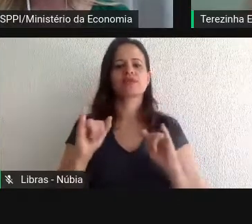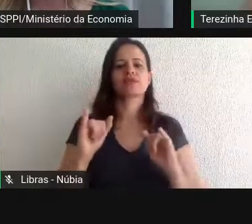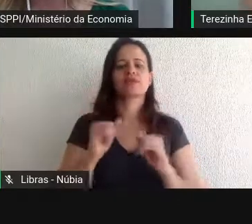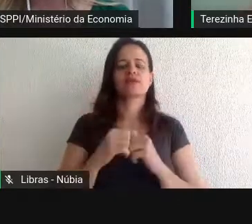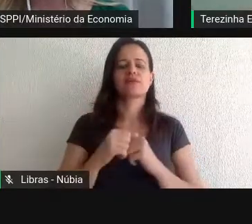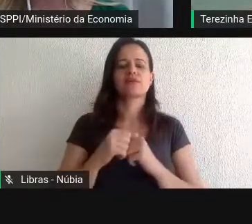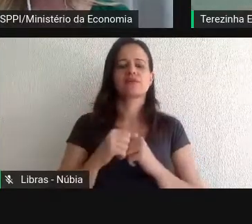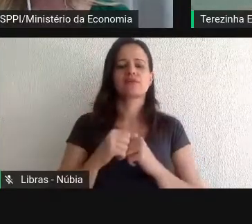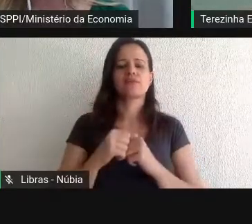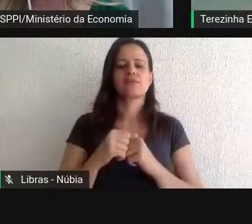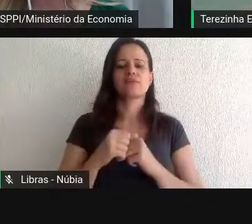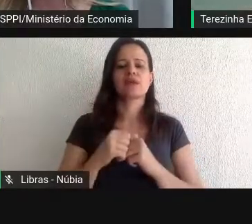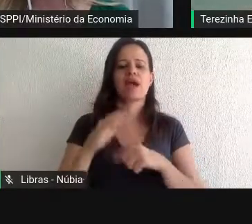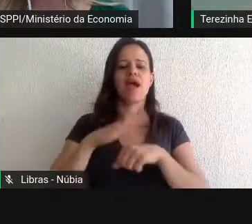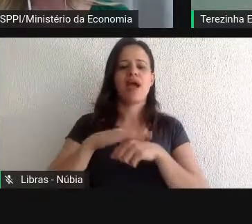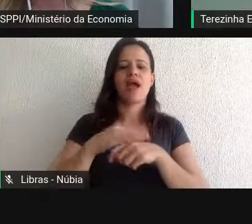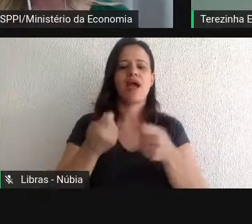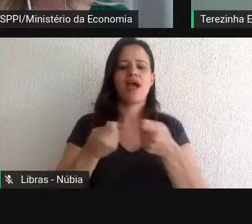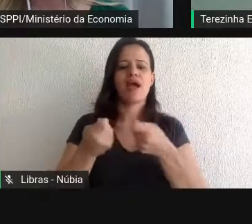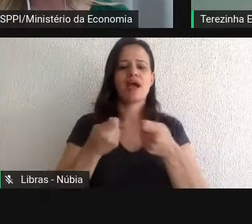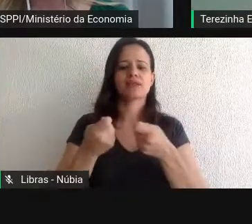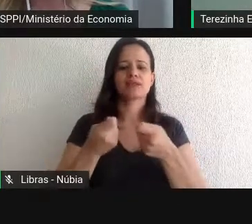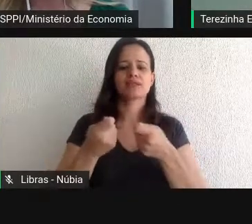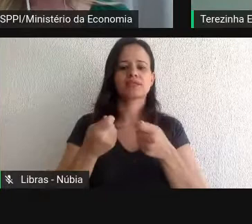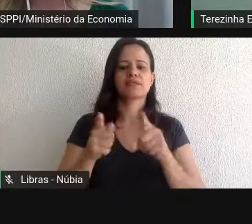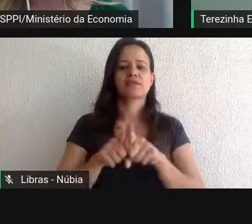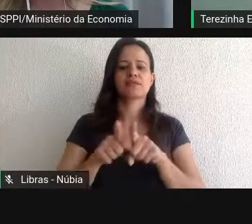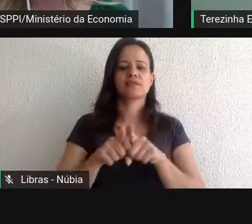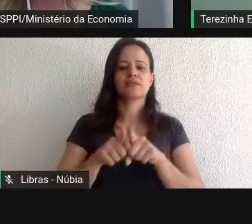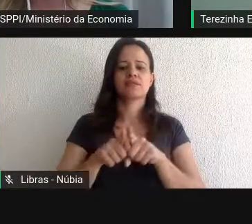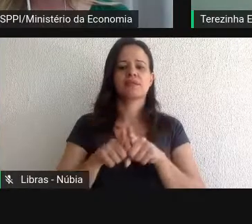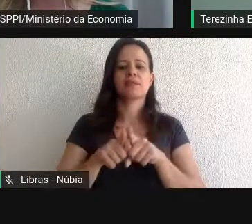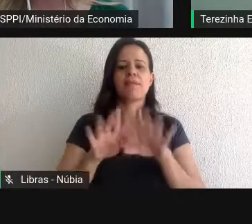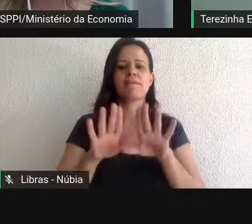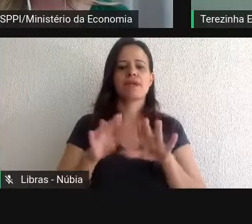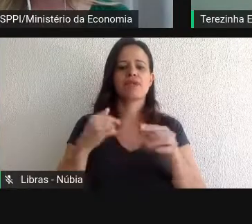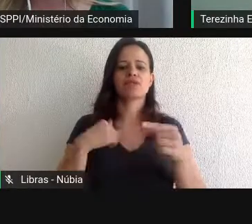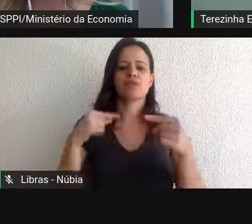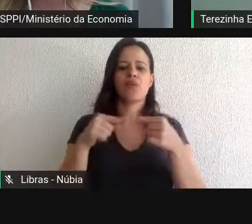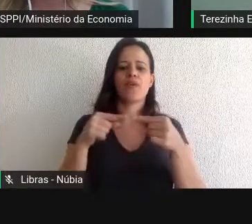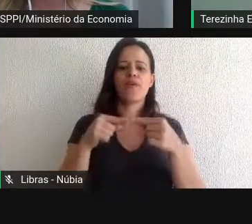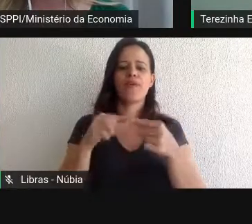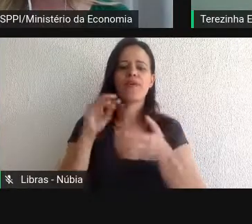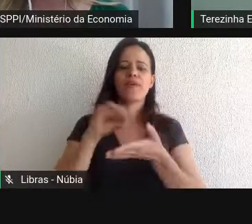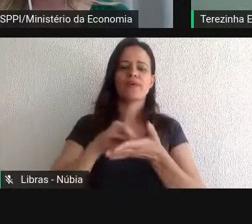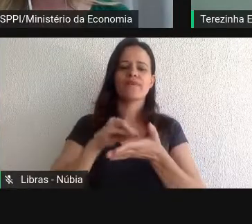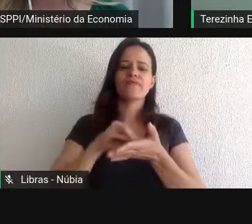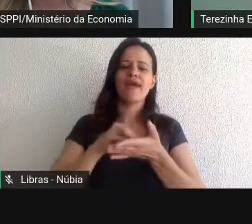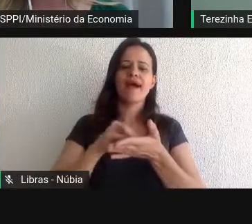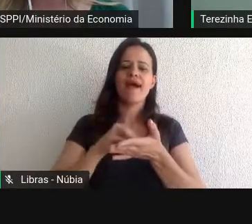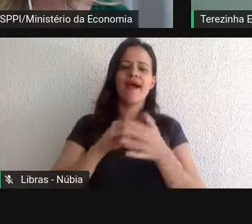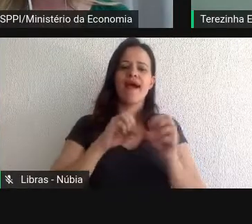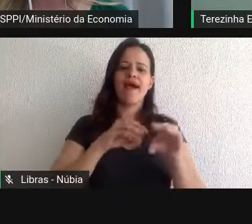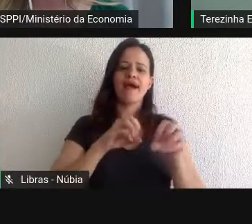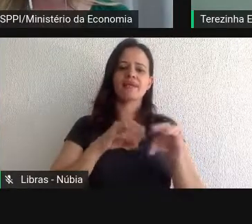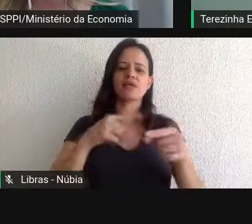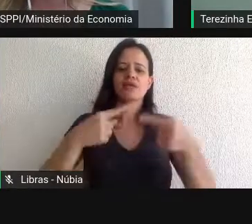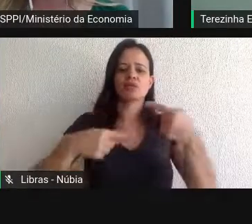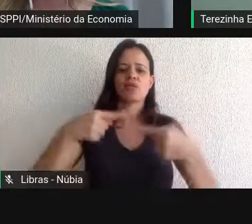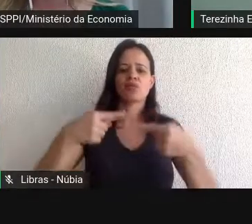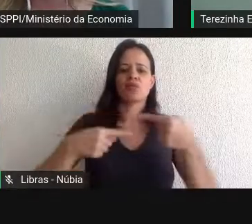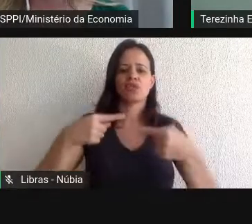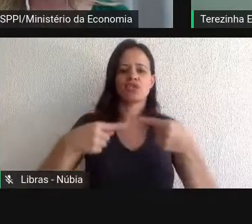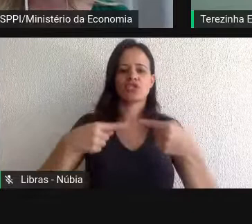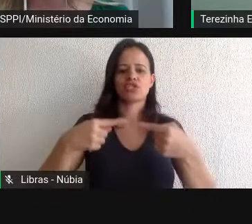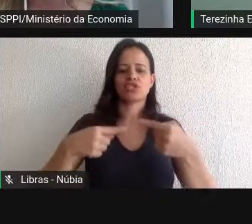das ações, né, dos entes públicos. Mas eu concordo que ainda falta a educação política, né? Quer dizer,